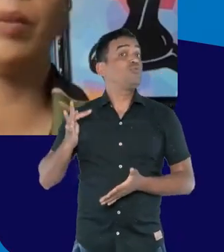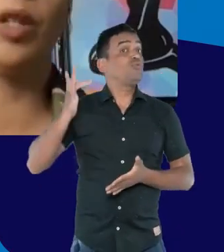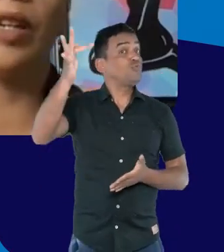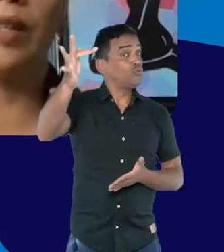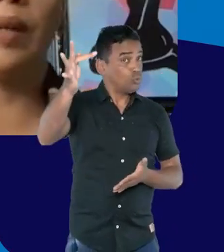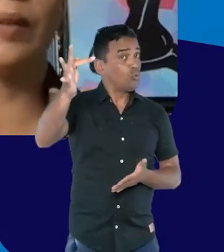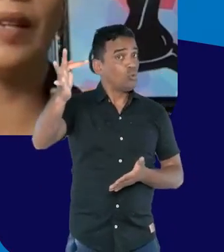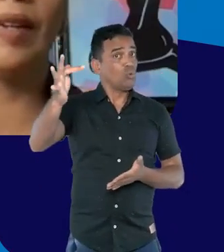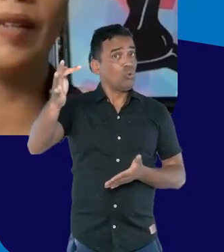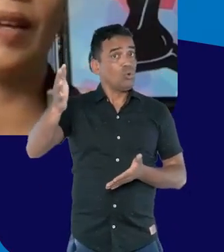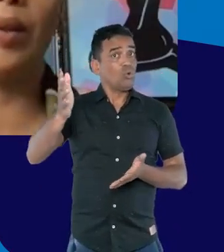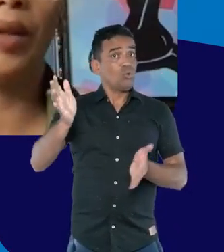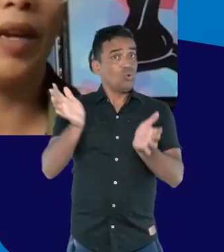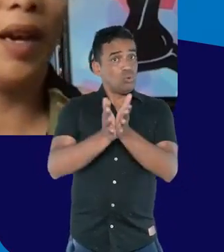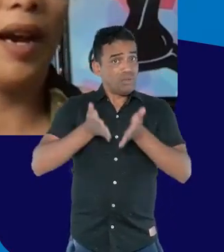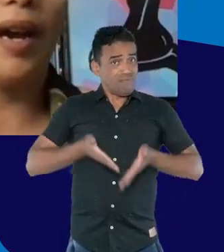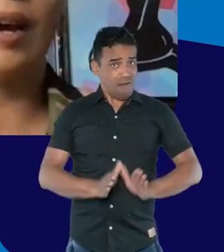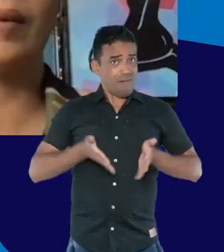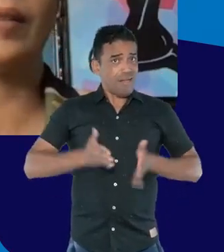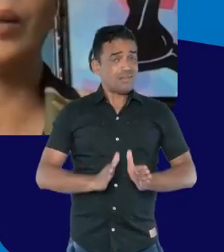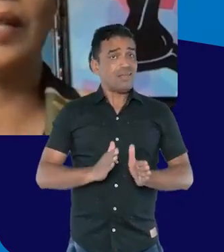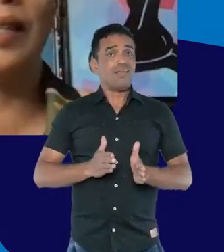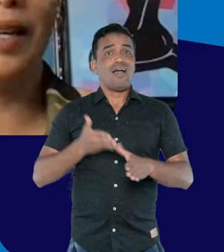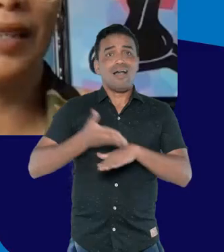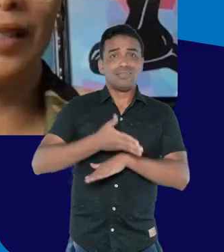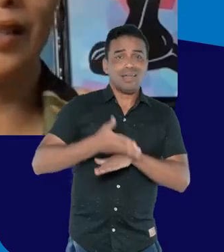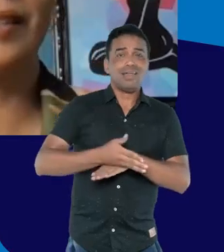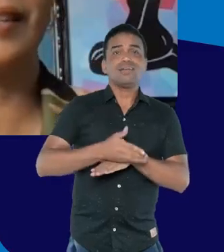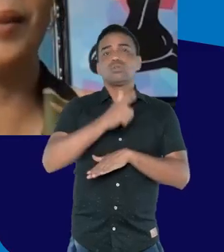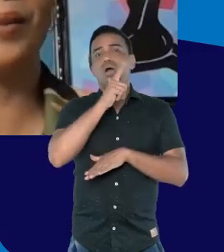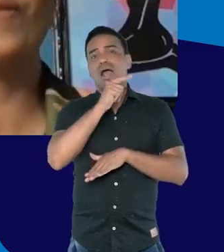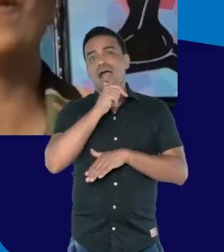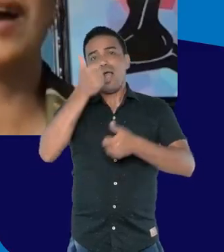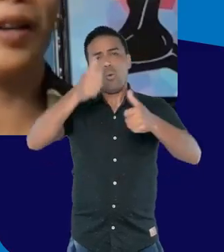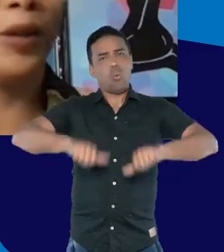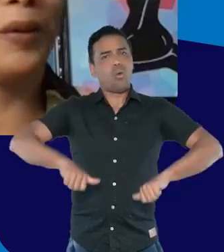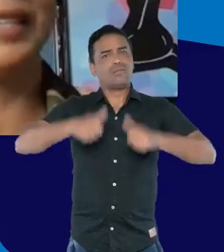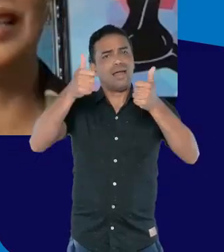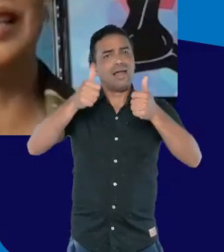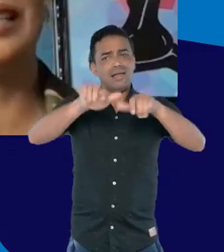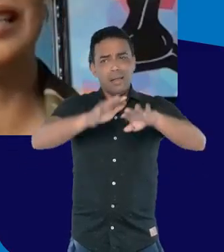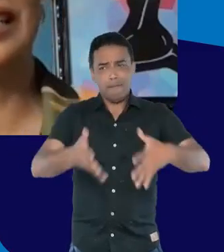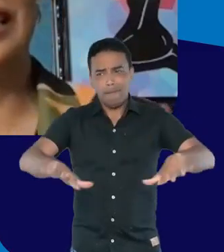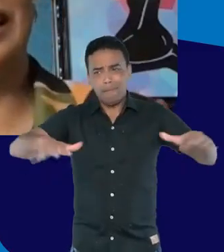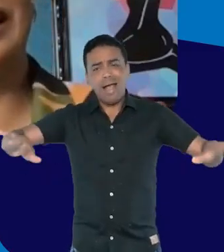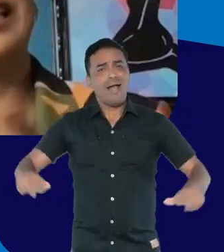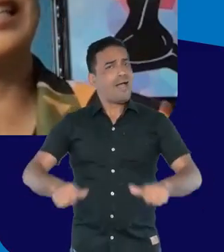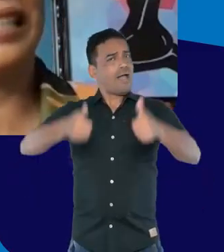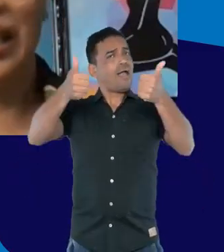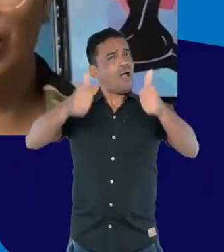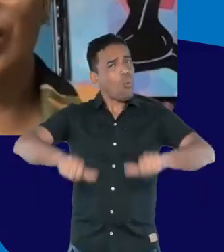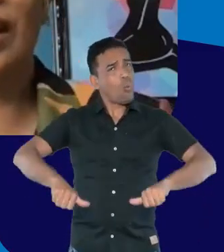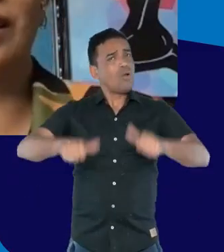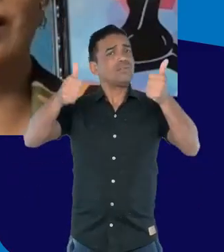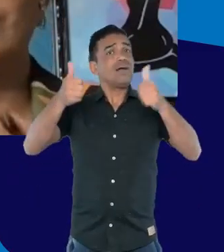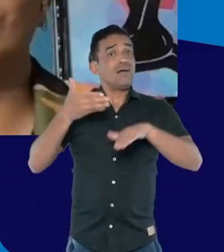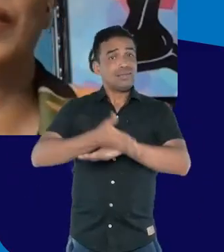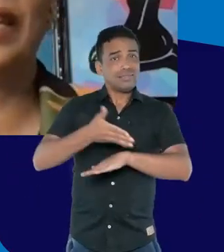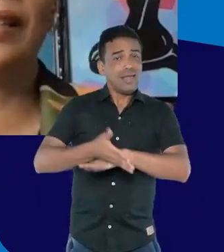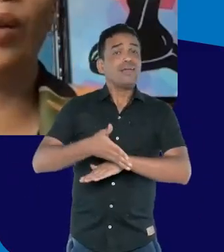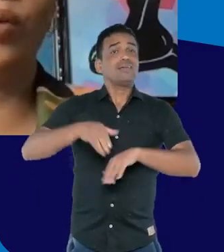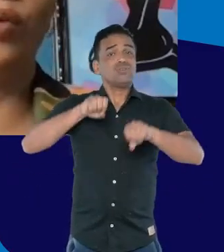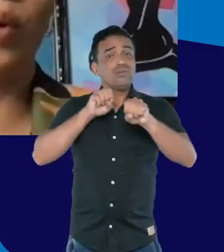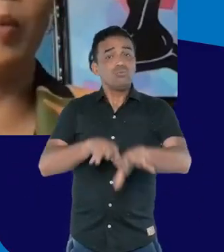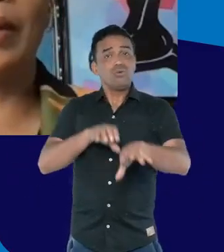a próxima geração tenha acesso à água de qualidade, tenha acesso a um ar de qualidade, né, tenha acesso à